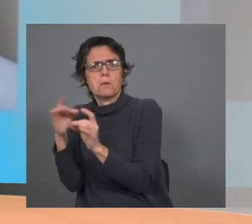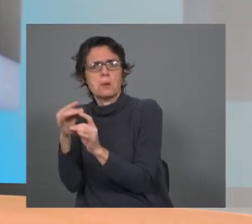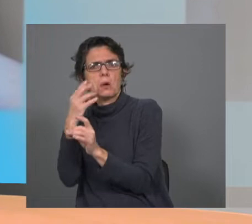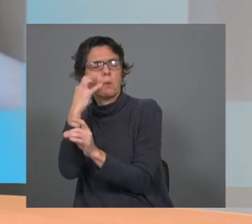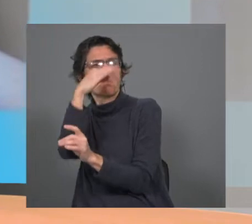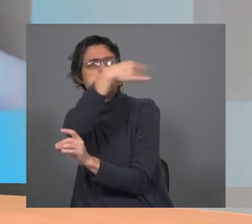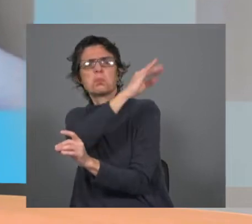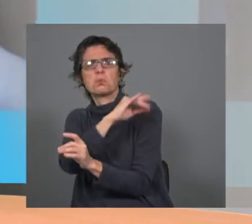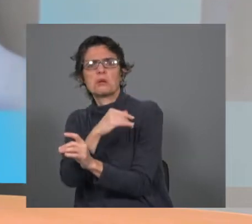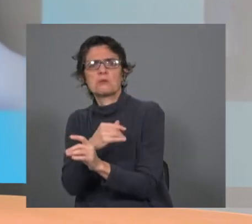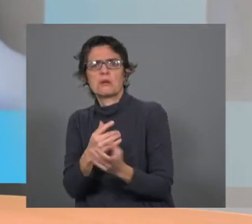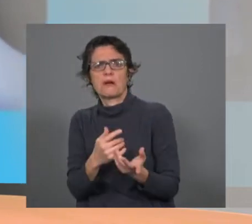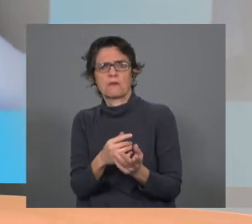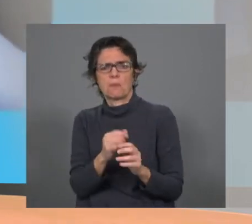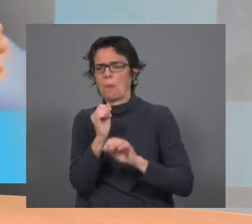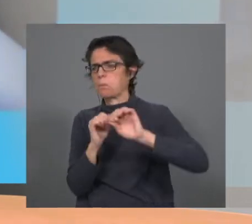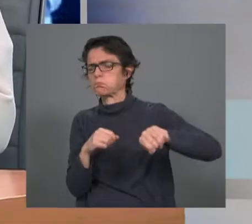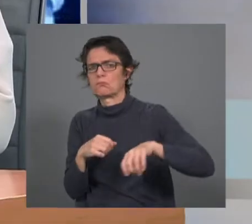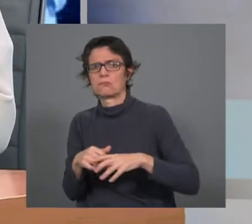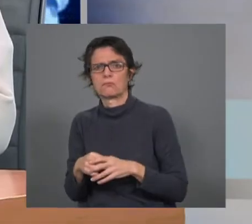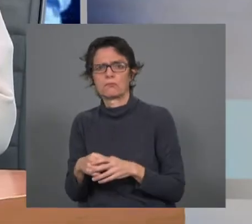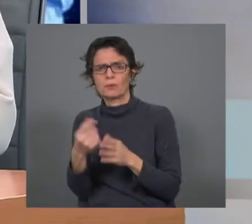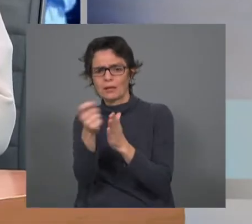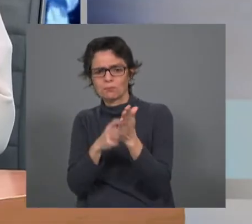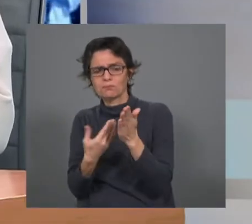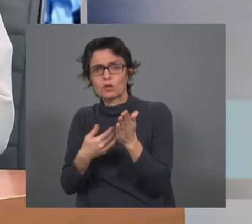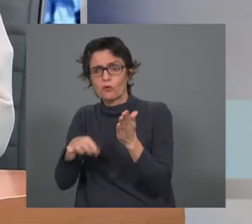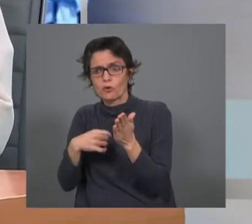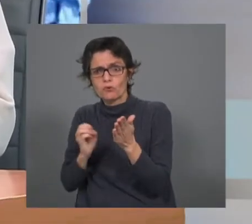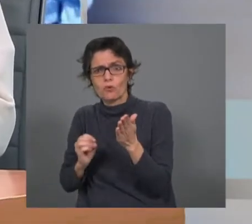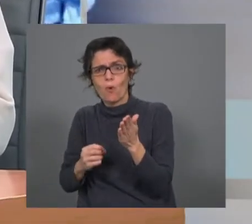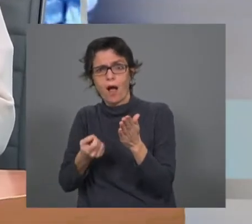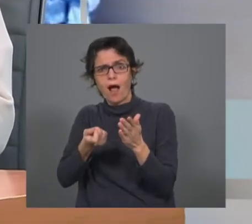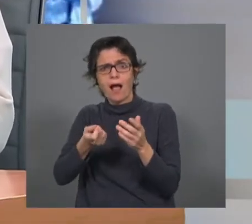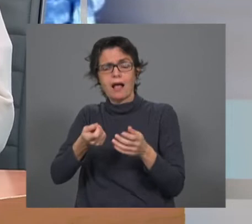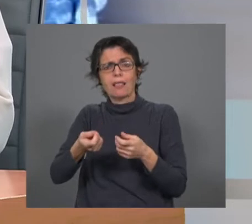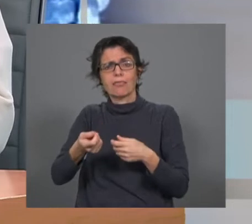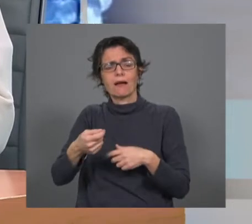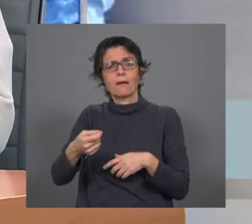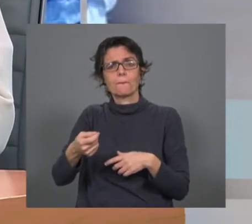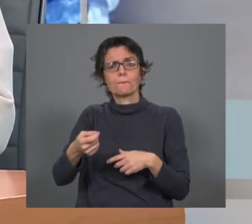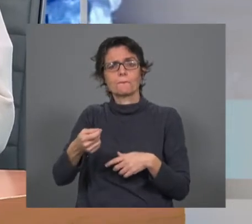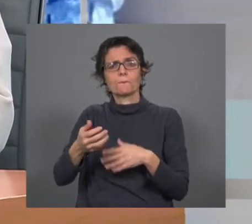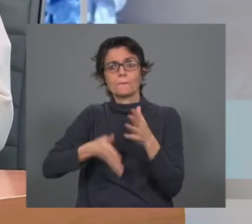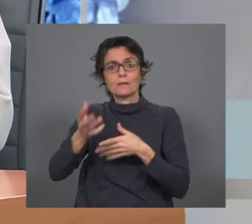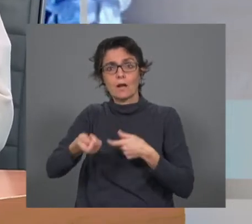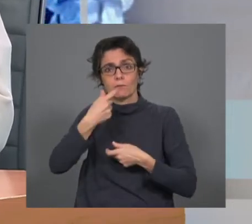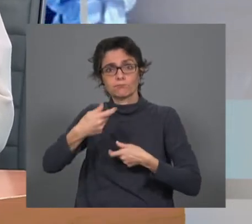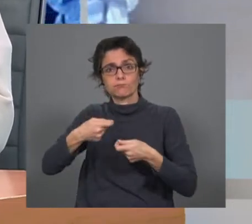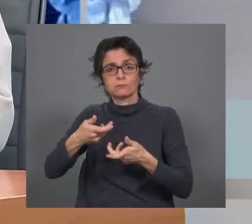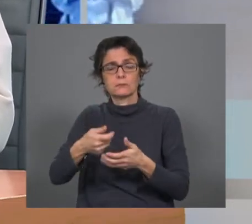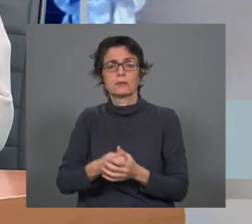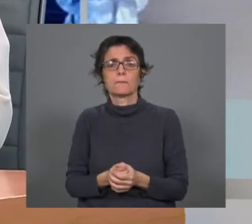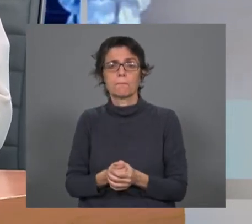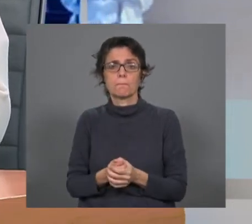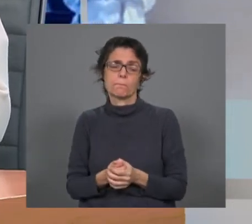pessoas que não aparecem nestas prioridades das farmacêuticas. Há uma coisa que tem sido muitas vezes